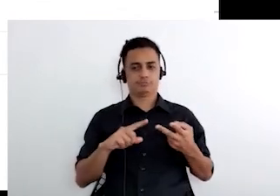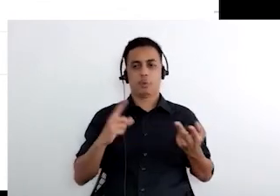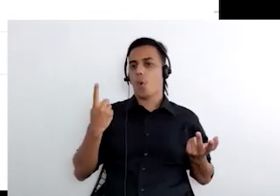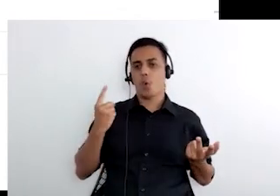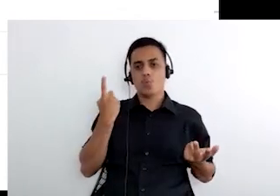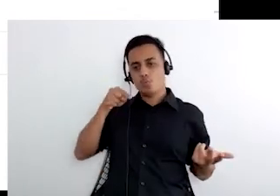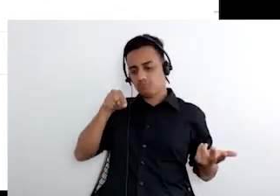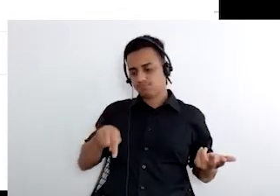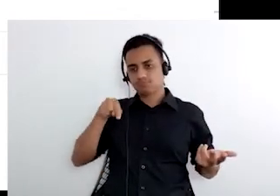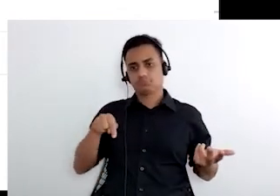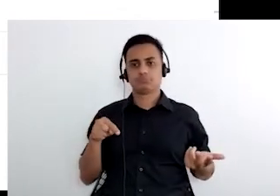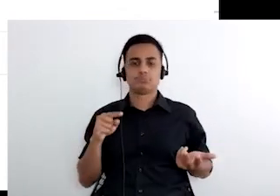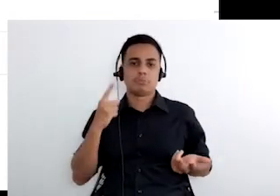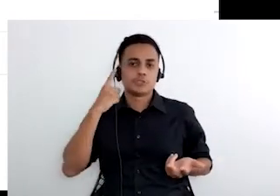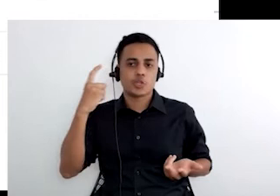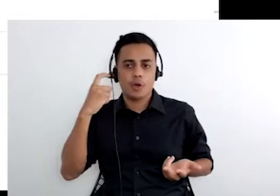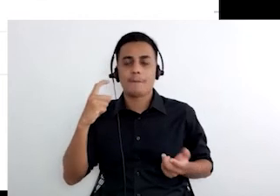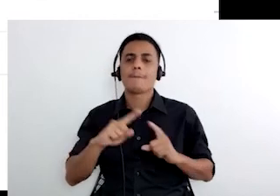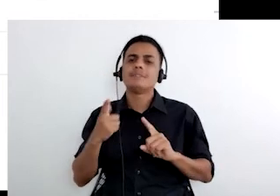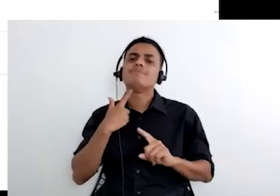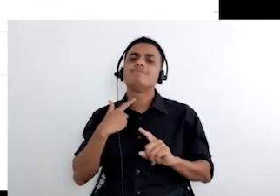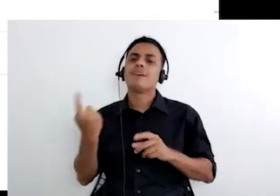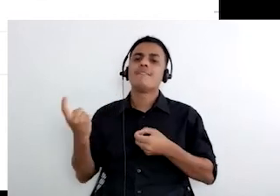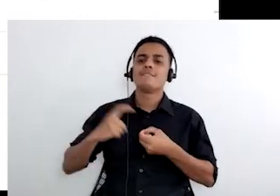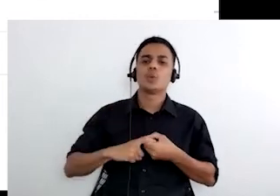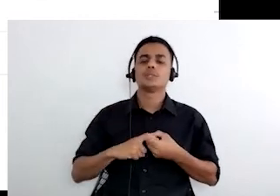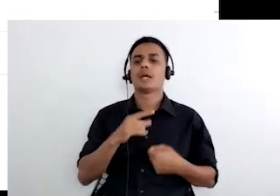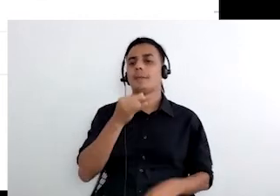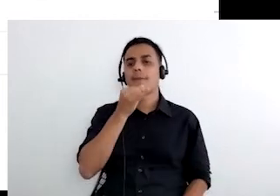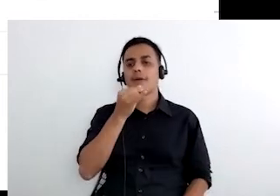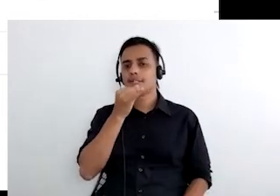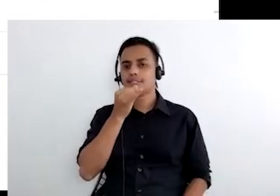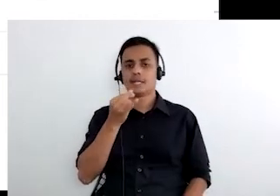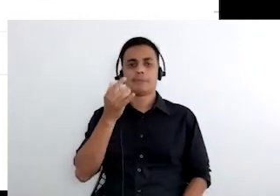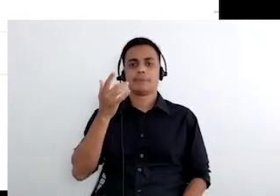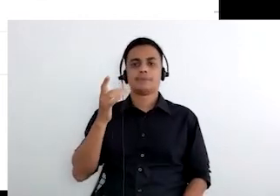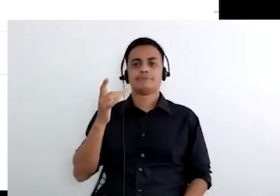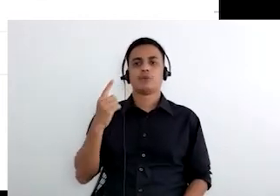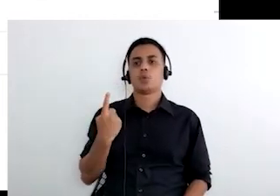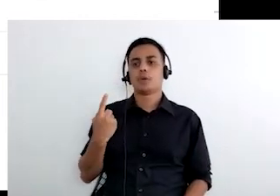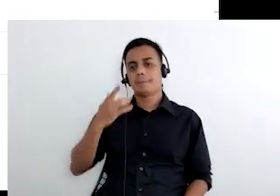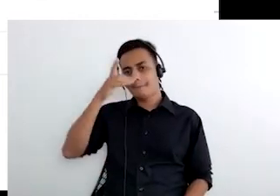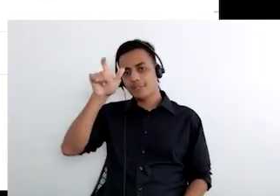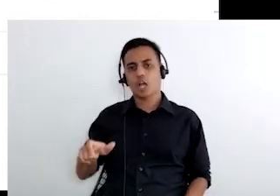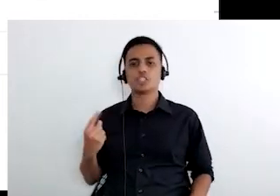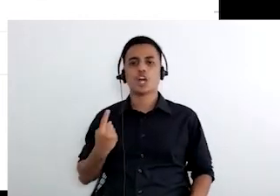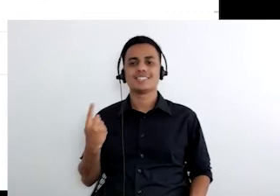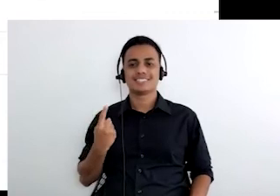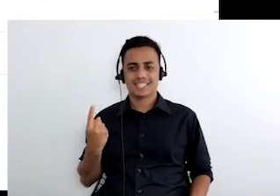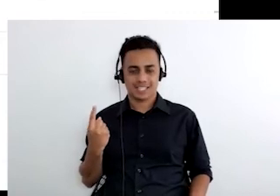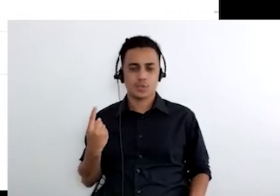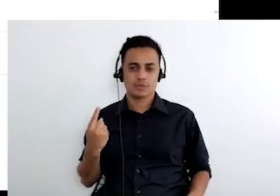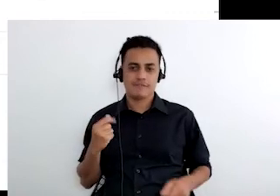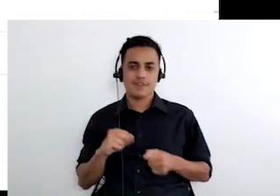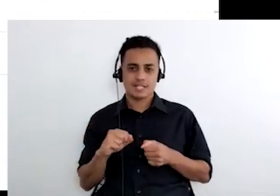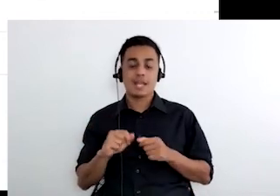pensar, vamos trazer de volta aquela solista para a nossa apresentação, só que usando um